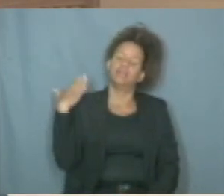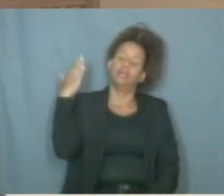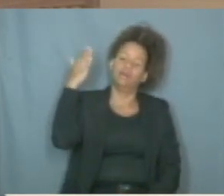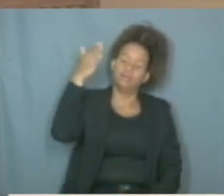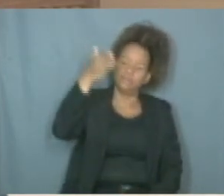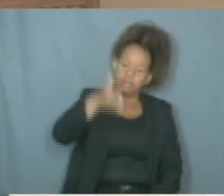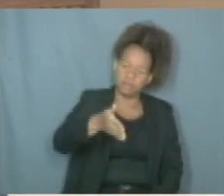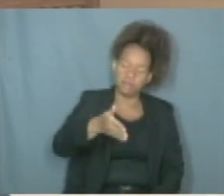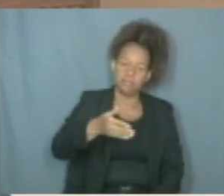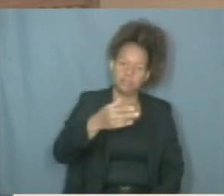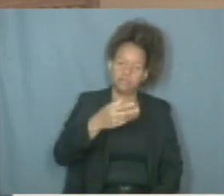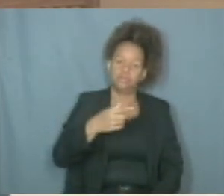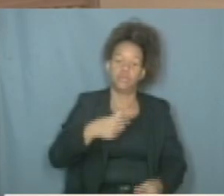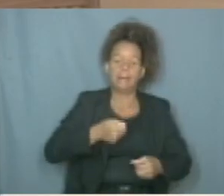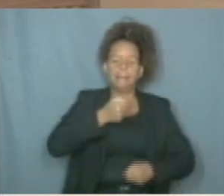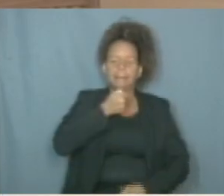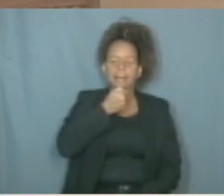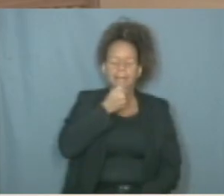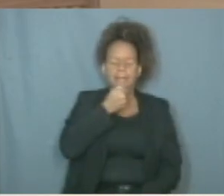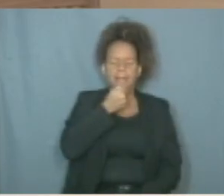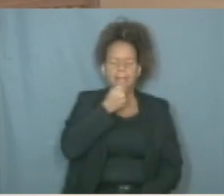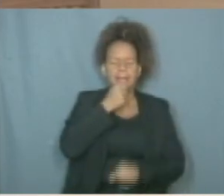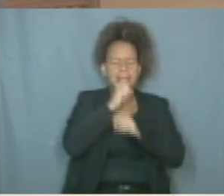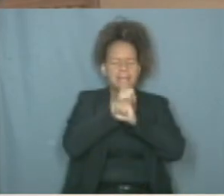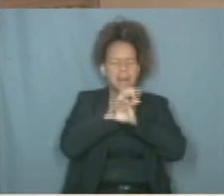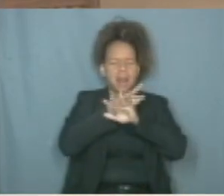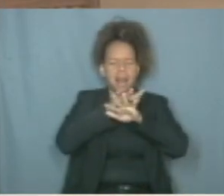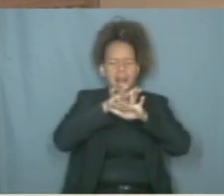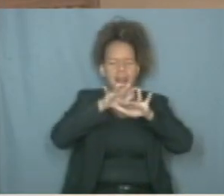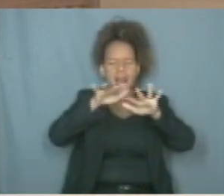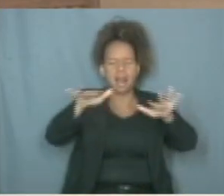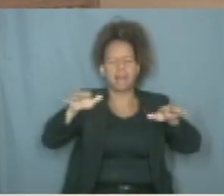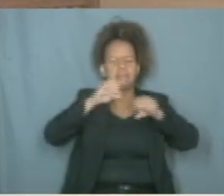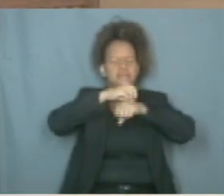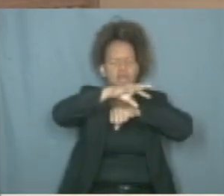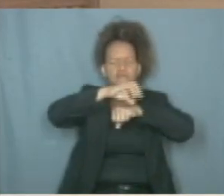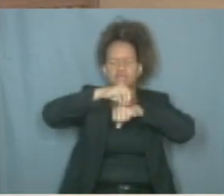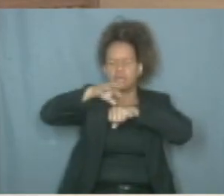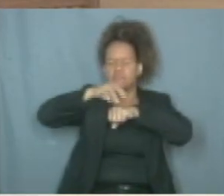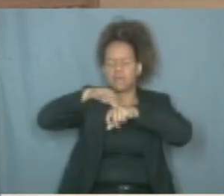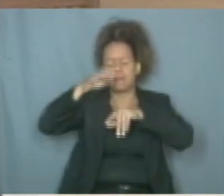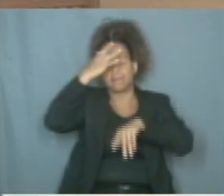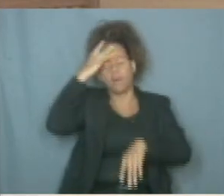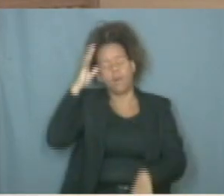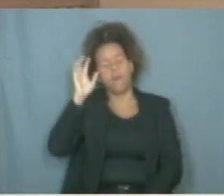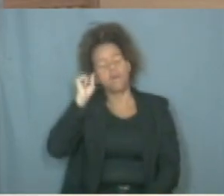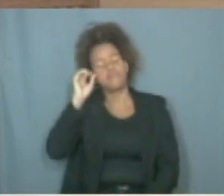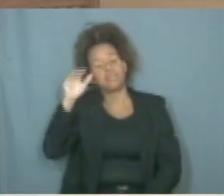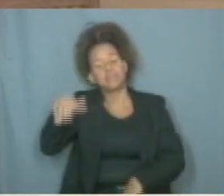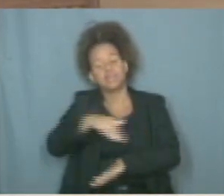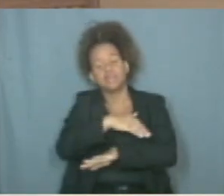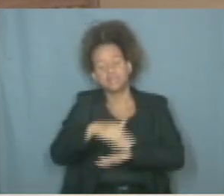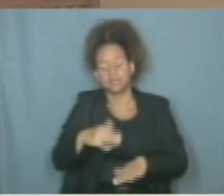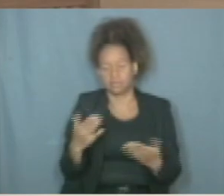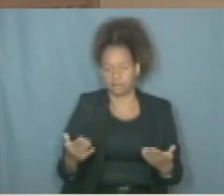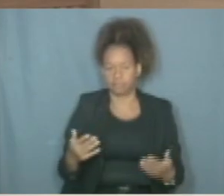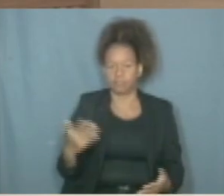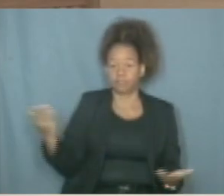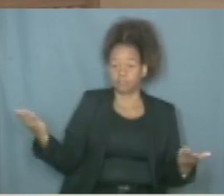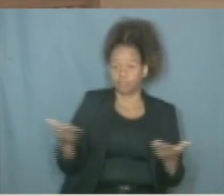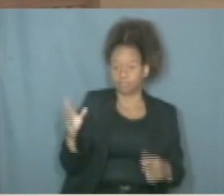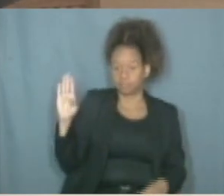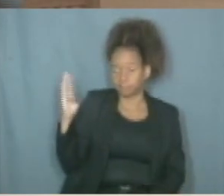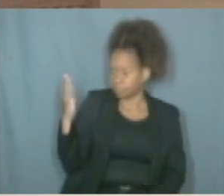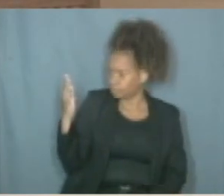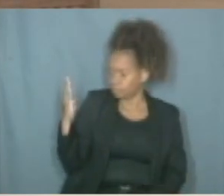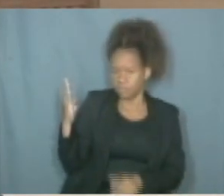Levamos o púlpito, a tribuna dessa casa para a rua, para ouvir as pessoas em situação de rua. Os banheiros hoje,